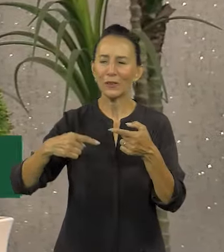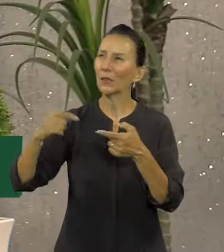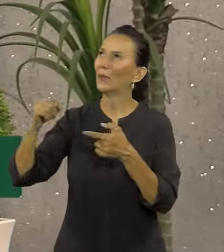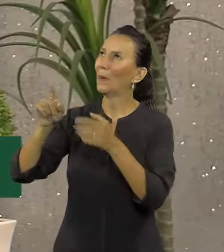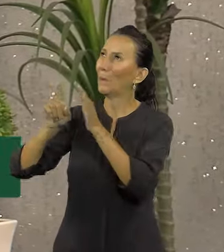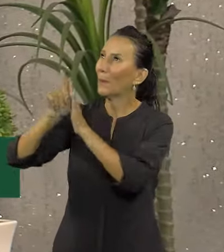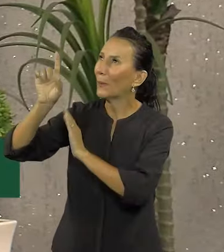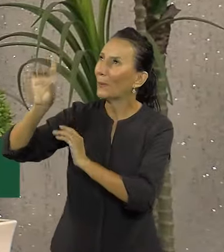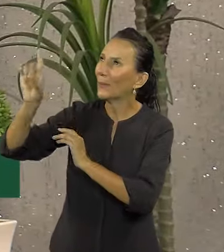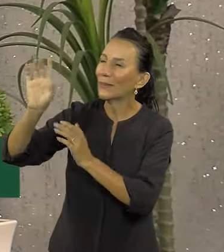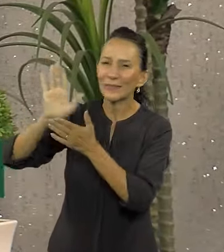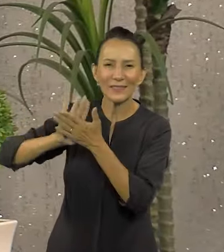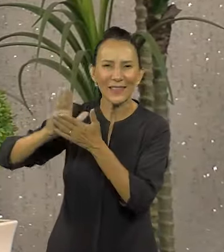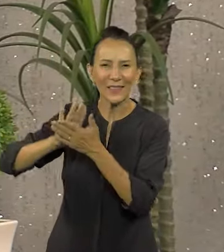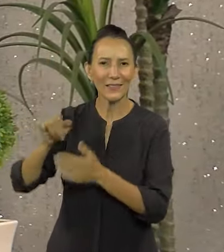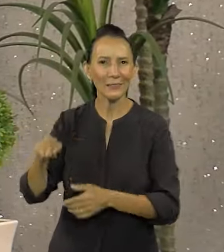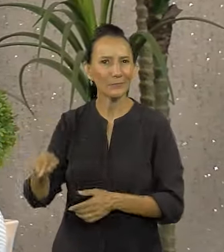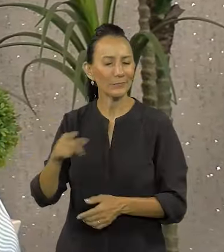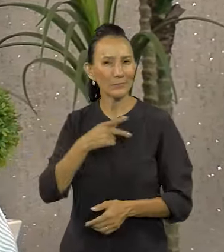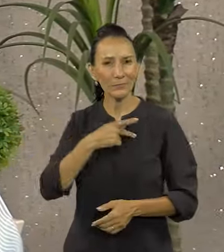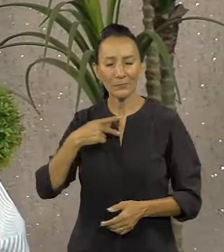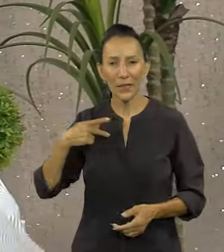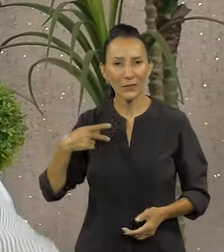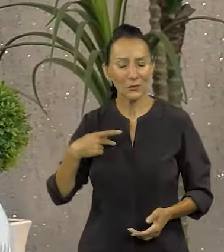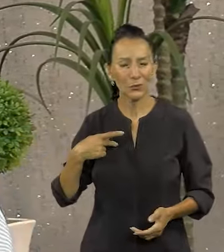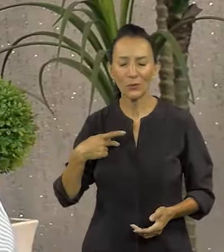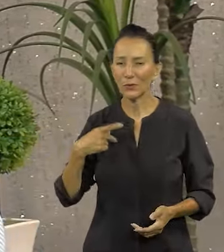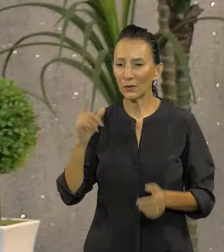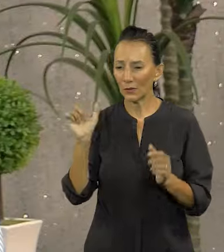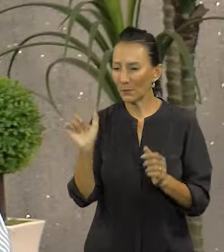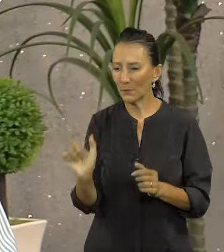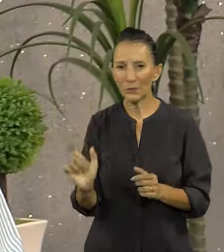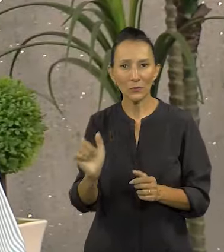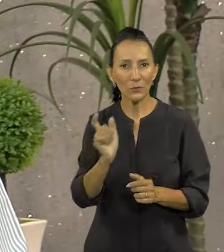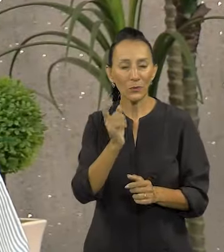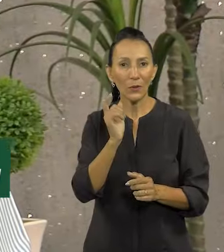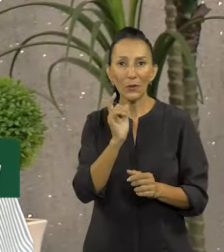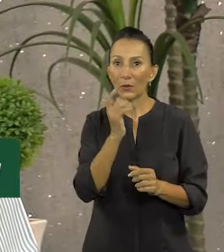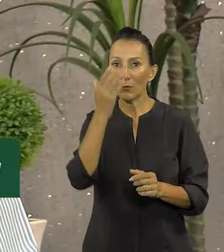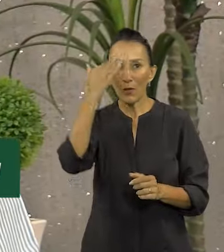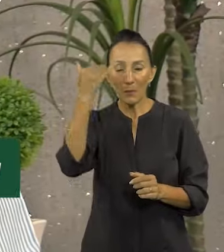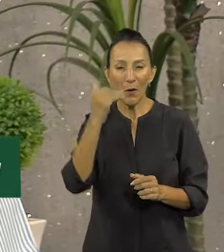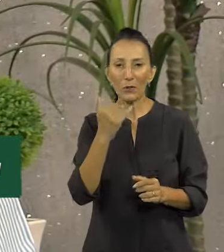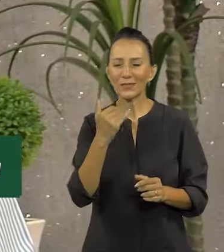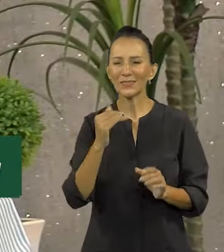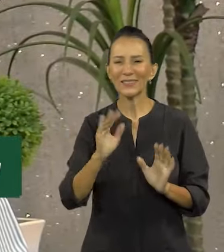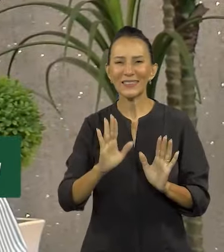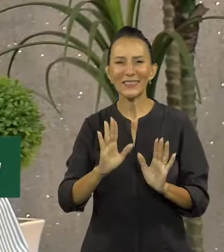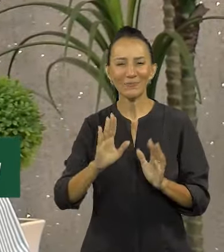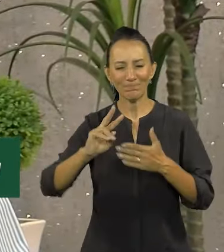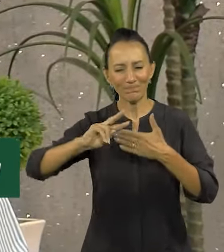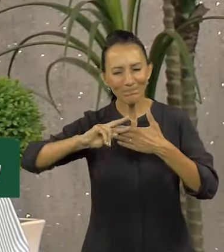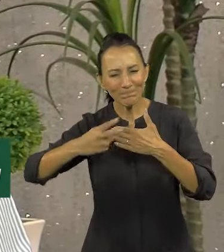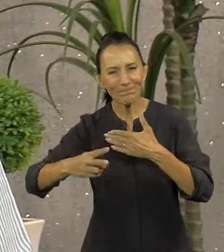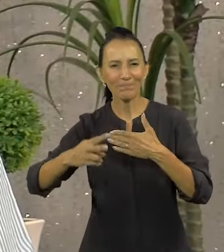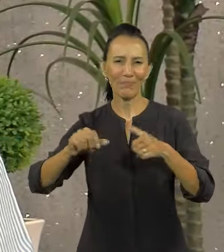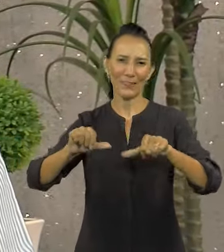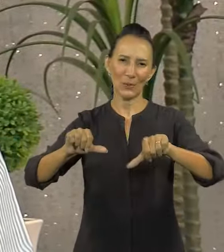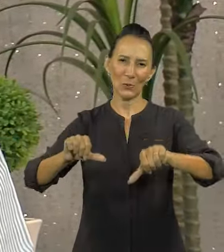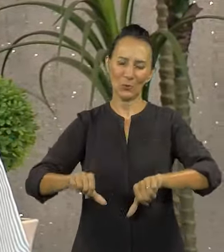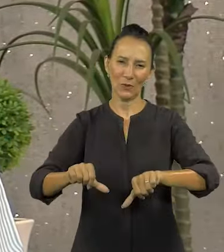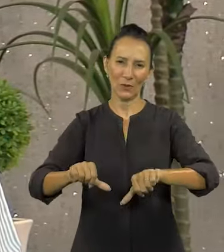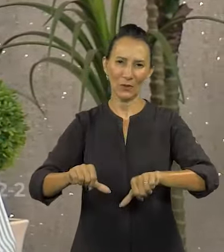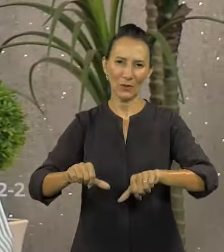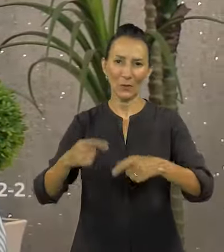a Deus pastores gente influente e aquilo trouxe uma derrota terrível para eles